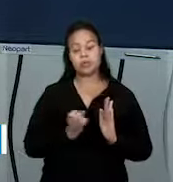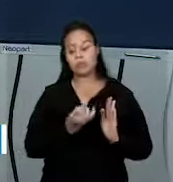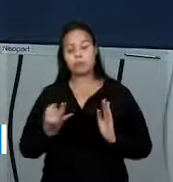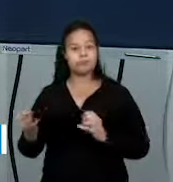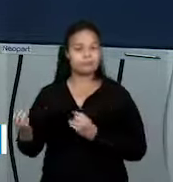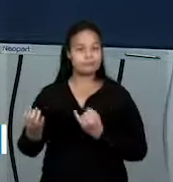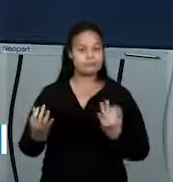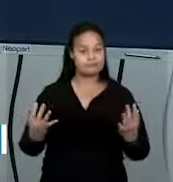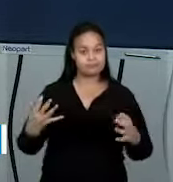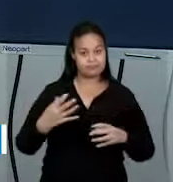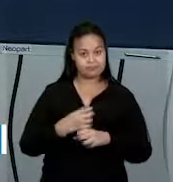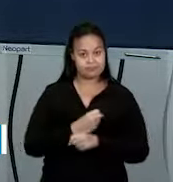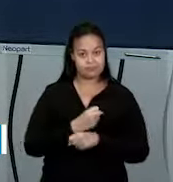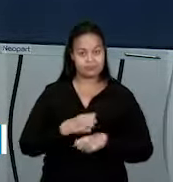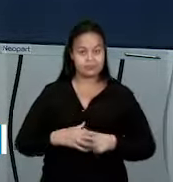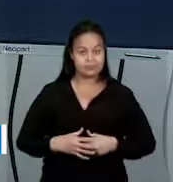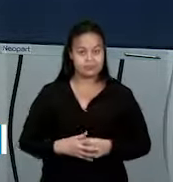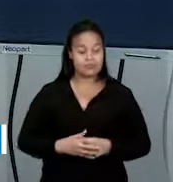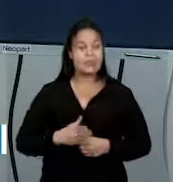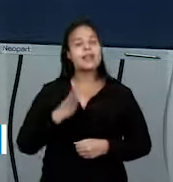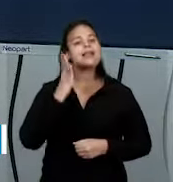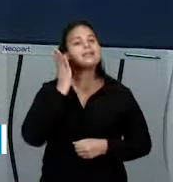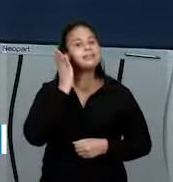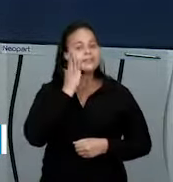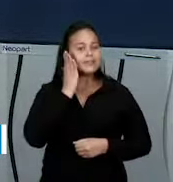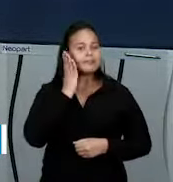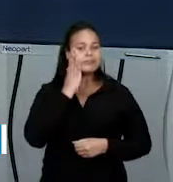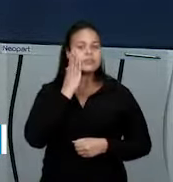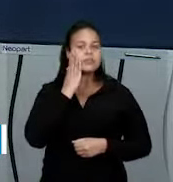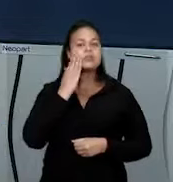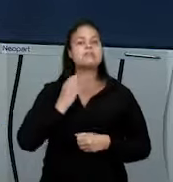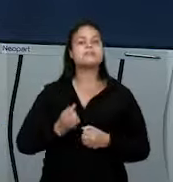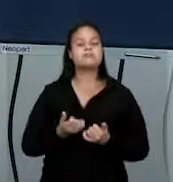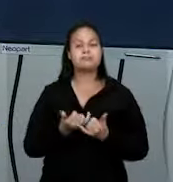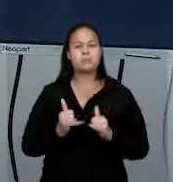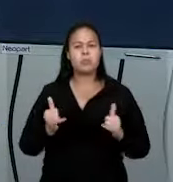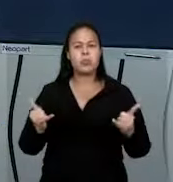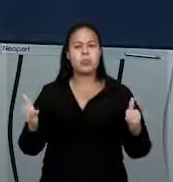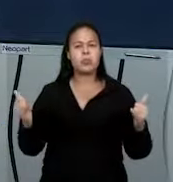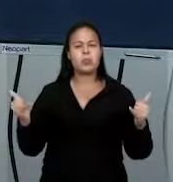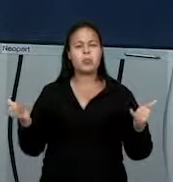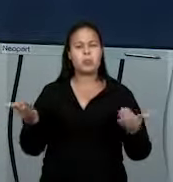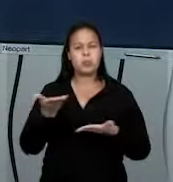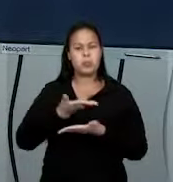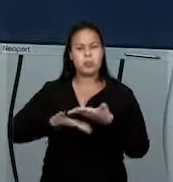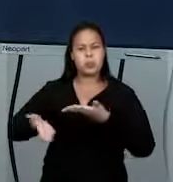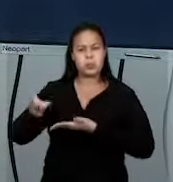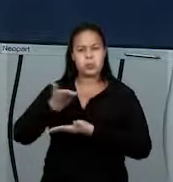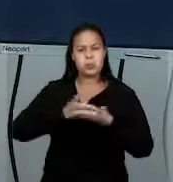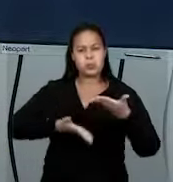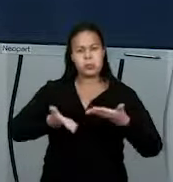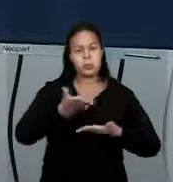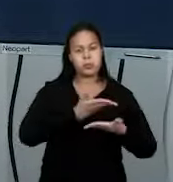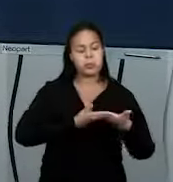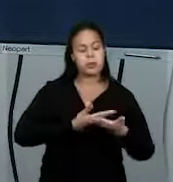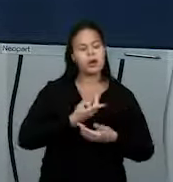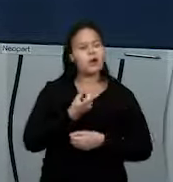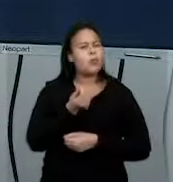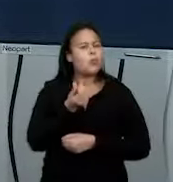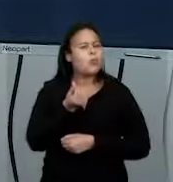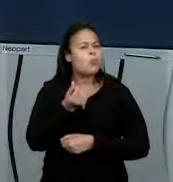medida. Saber como é feita a medida da energia transferida e saber calcular o custo mensal